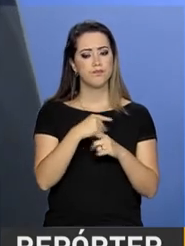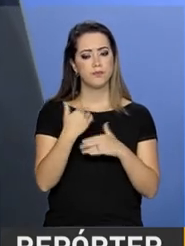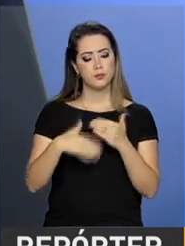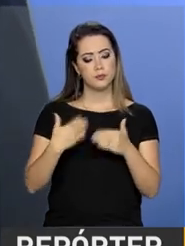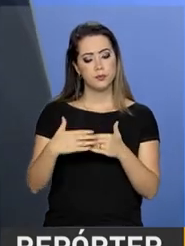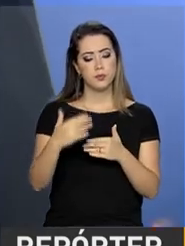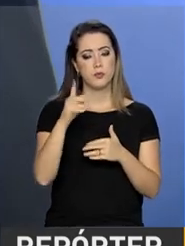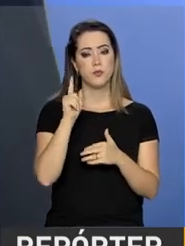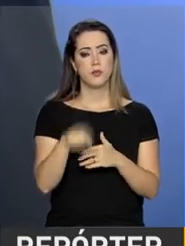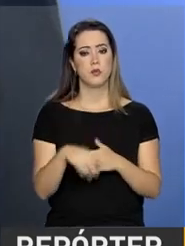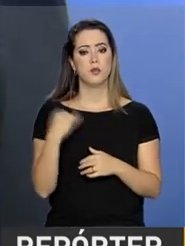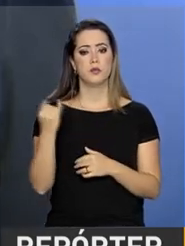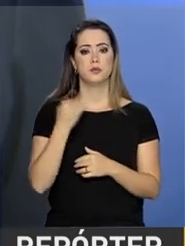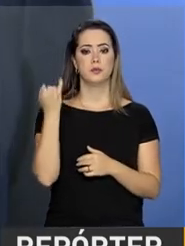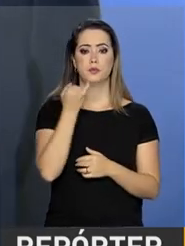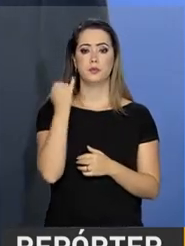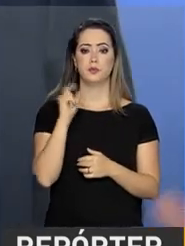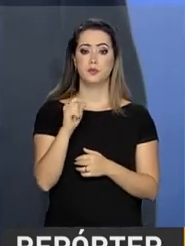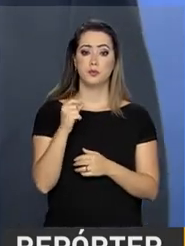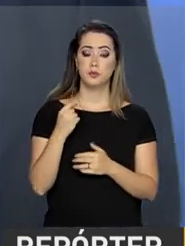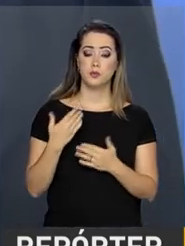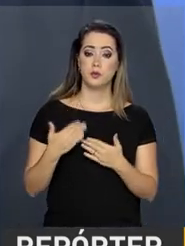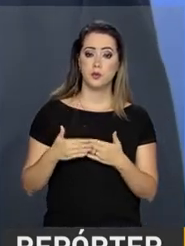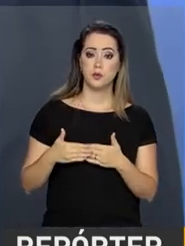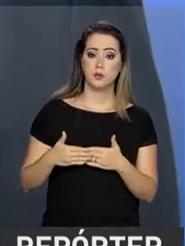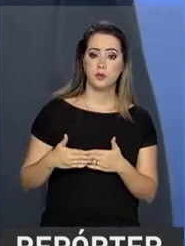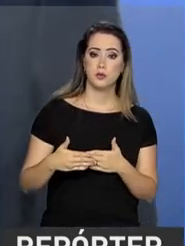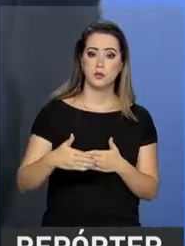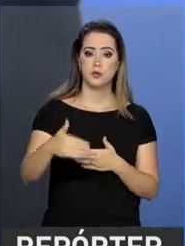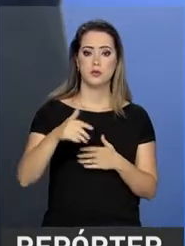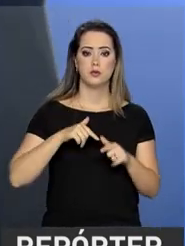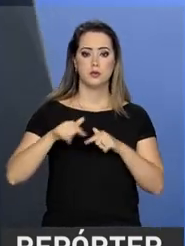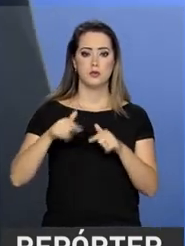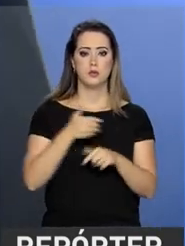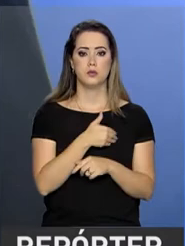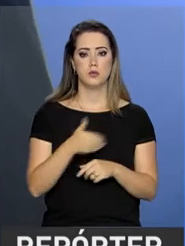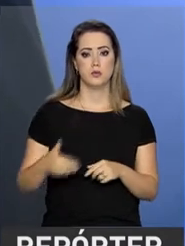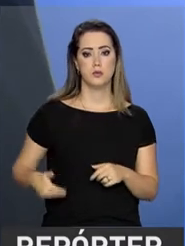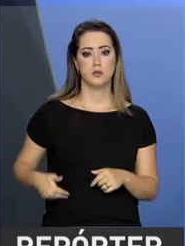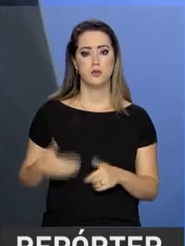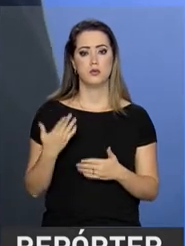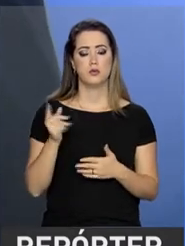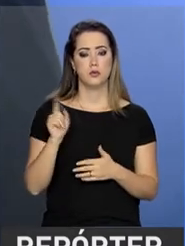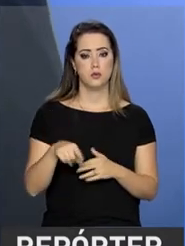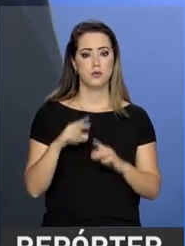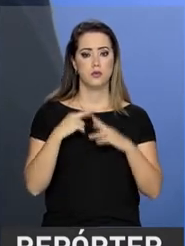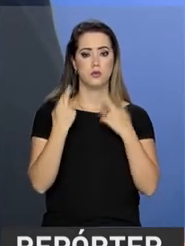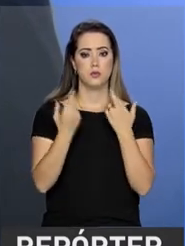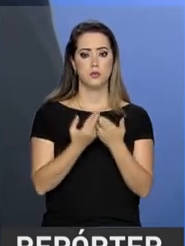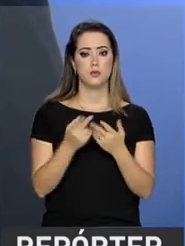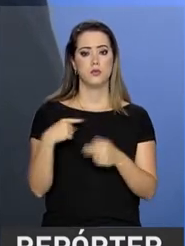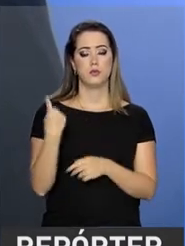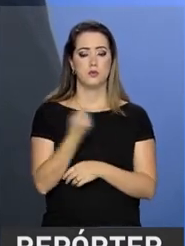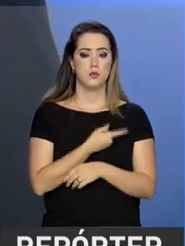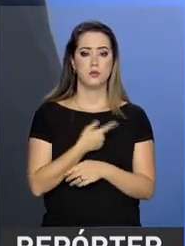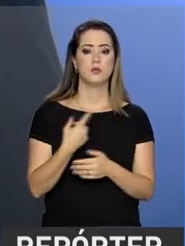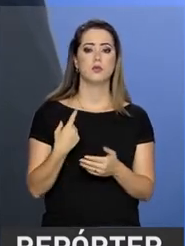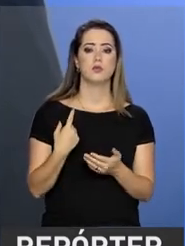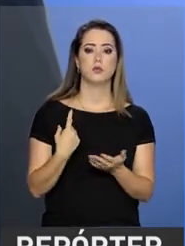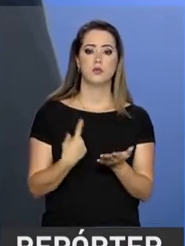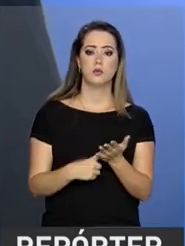vivenciamos é importante a continuidade das ações de governo então é uma reunião também para que a gente possa